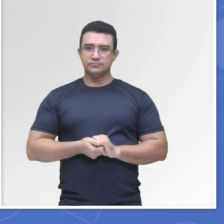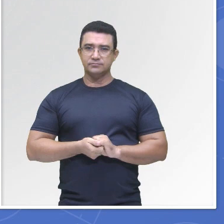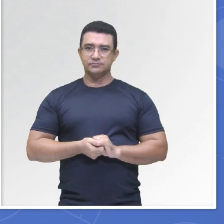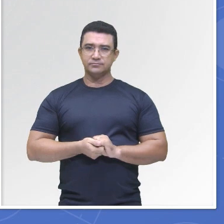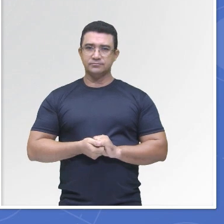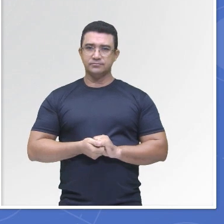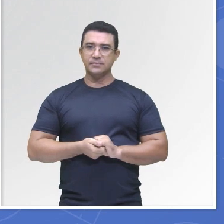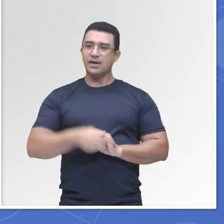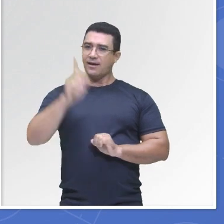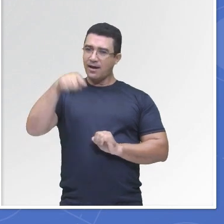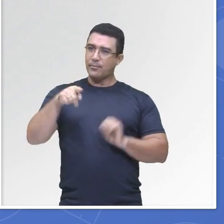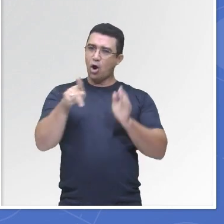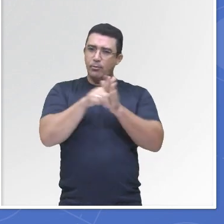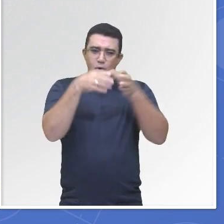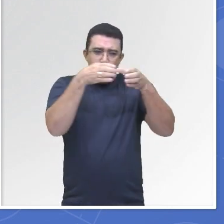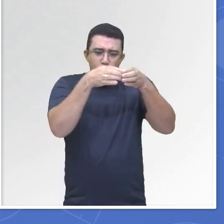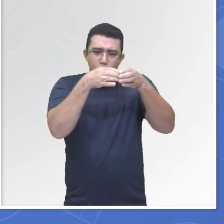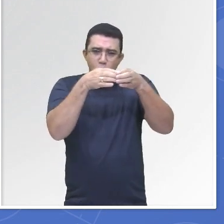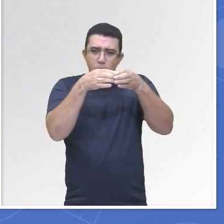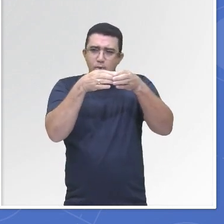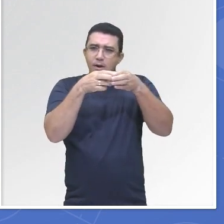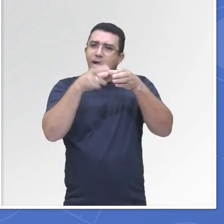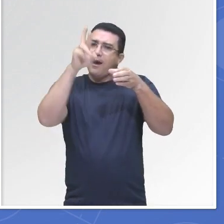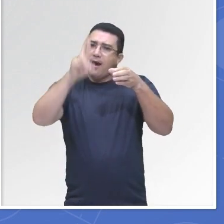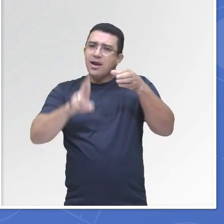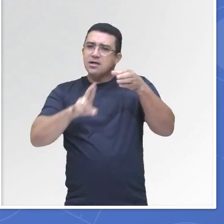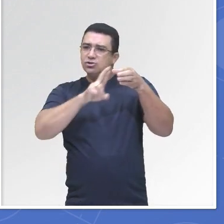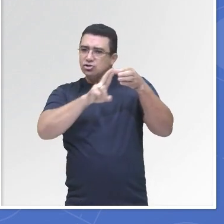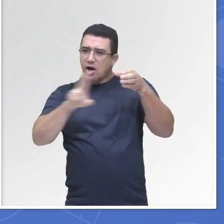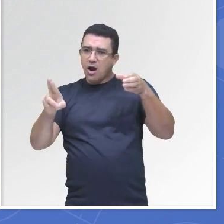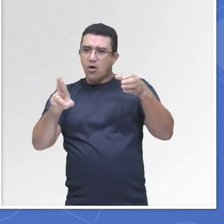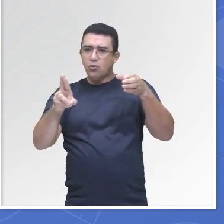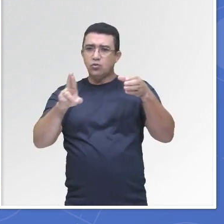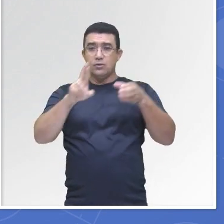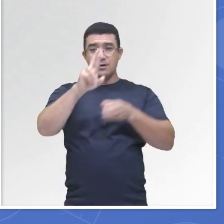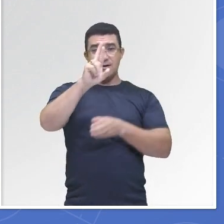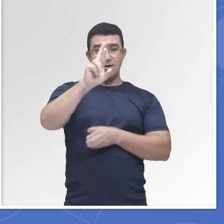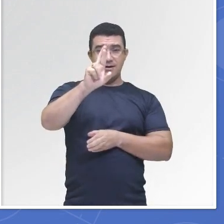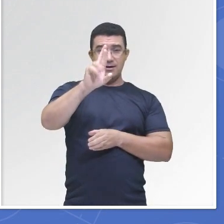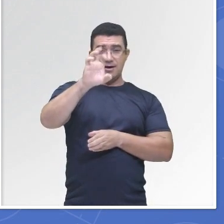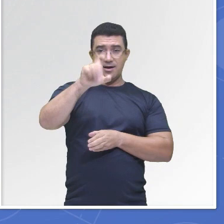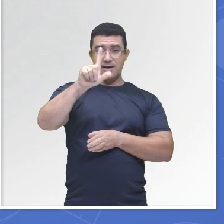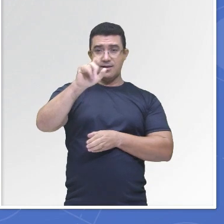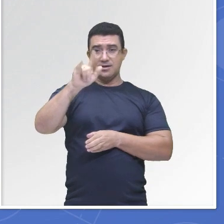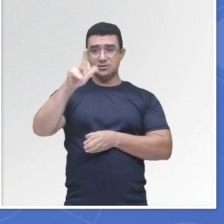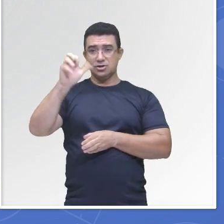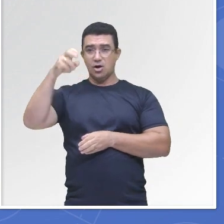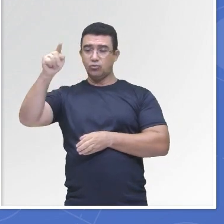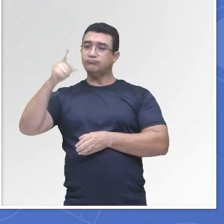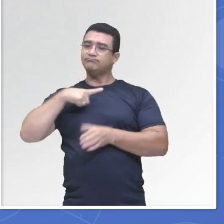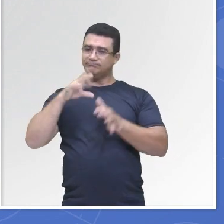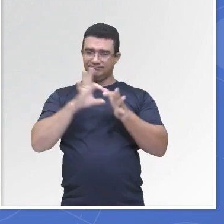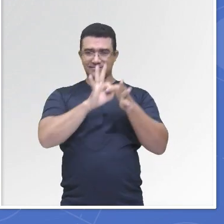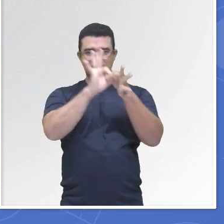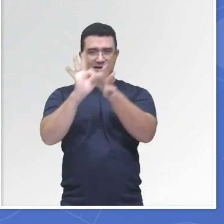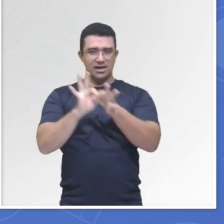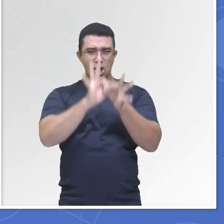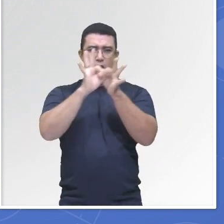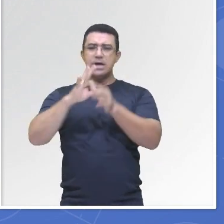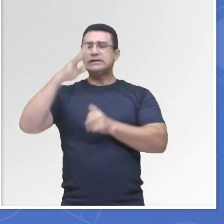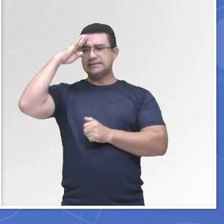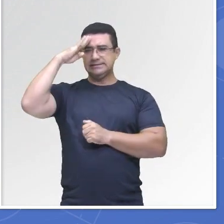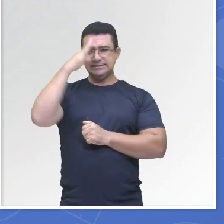congregações religiosas. Então, é o que eu falei para vocês. Isso aqui, eles têm ligação